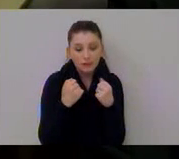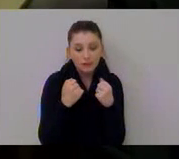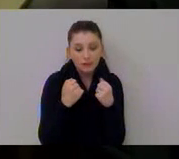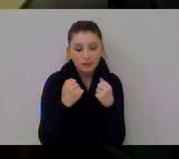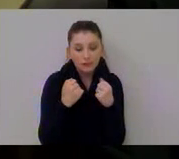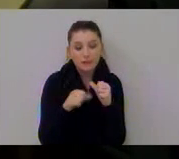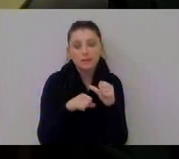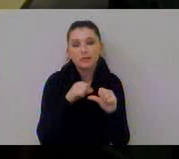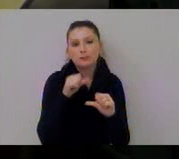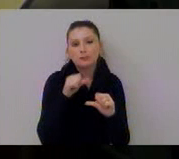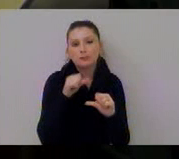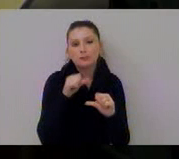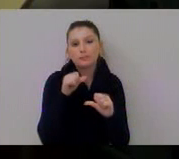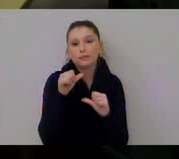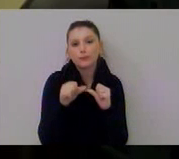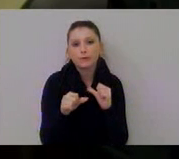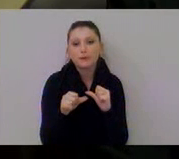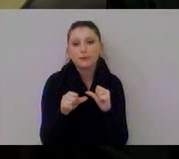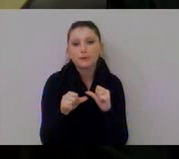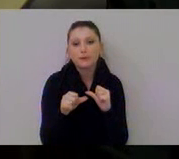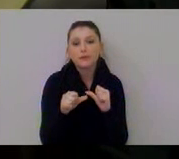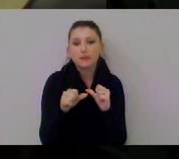assim podemos dizer,